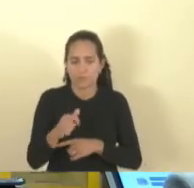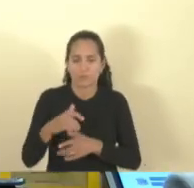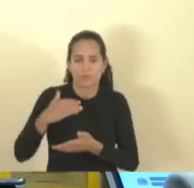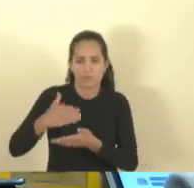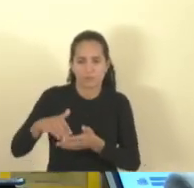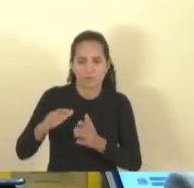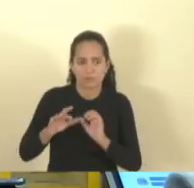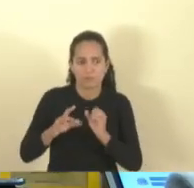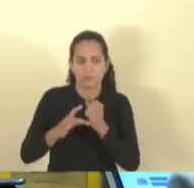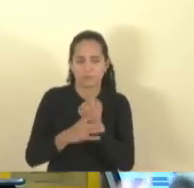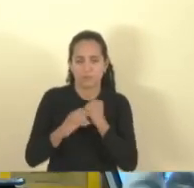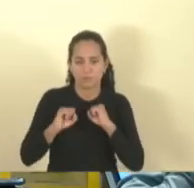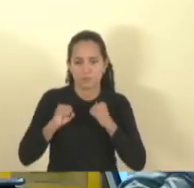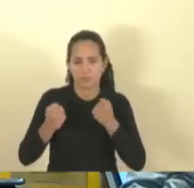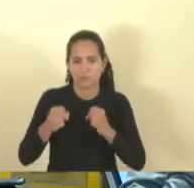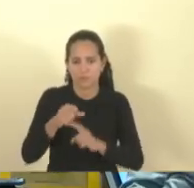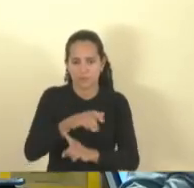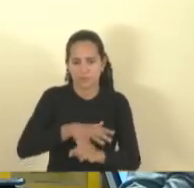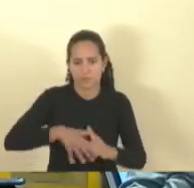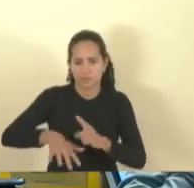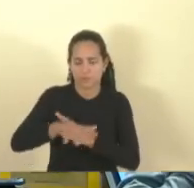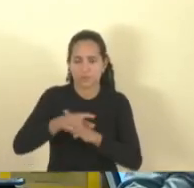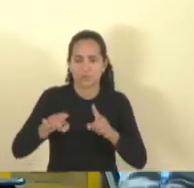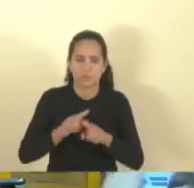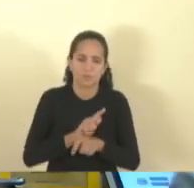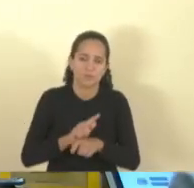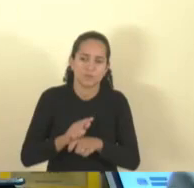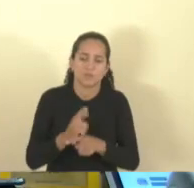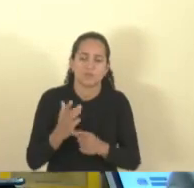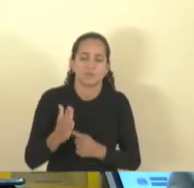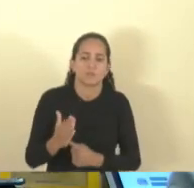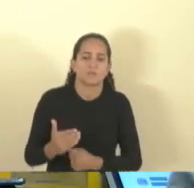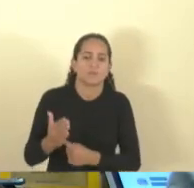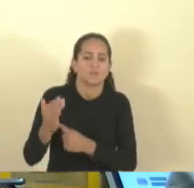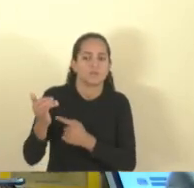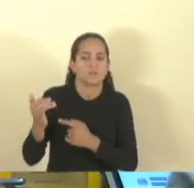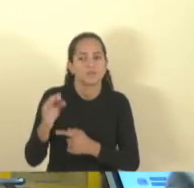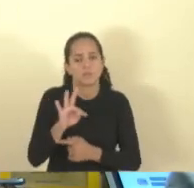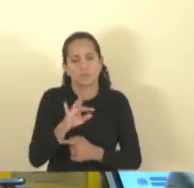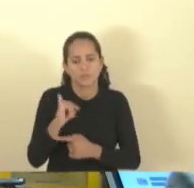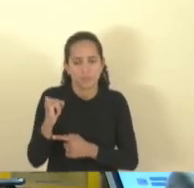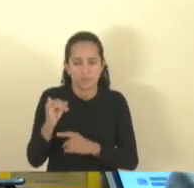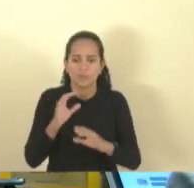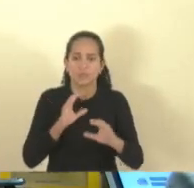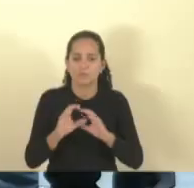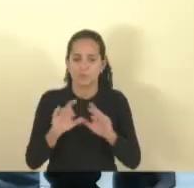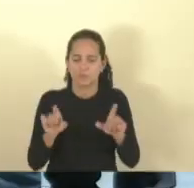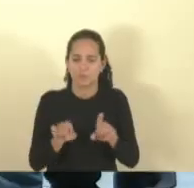Pública e Defesa Social e Gerente de Tecnologia da Informação e Comunicação.